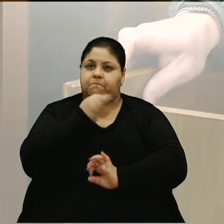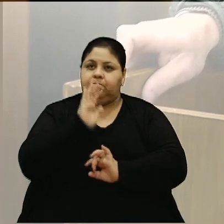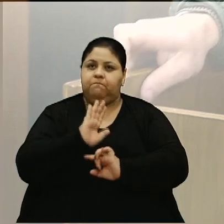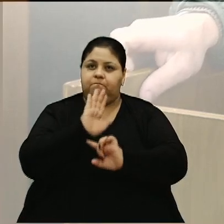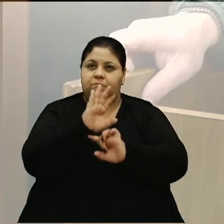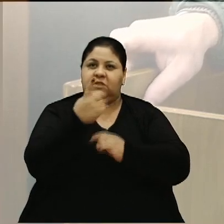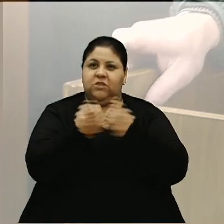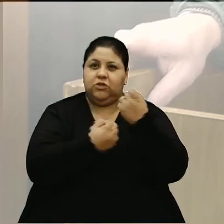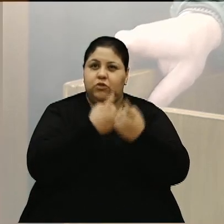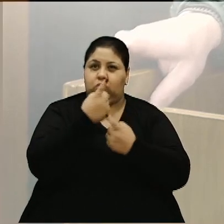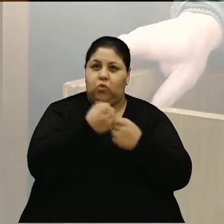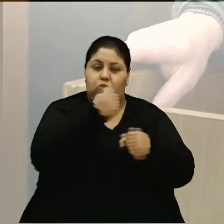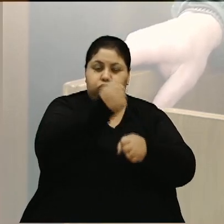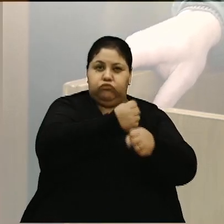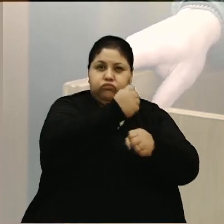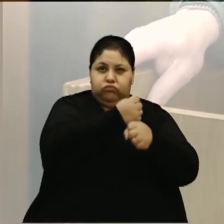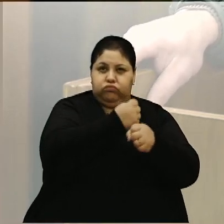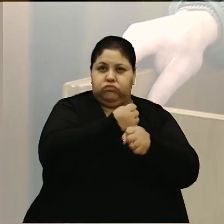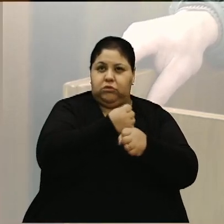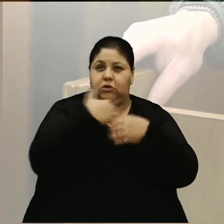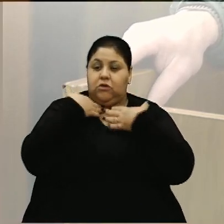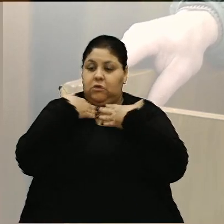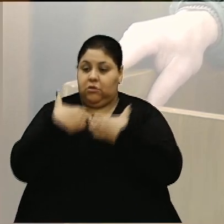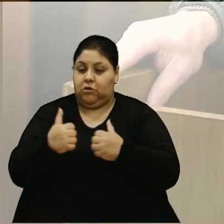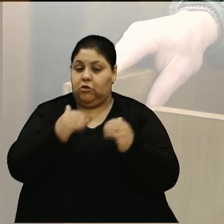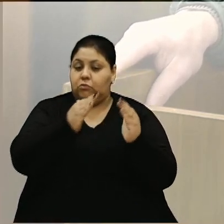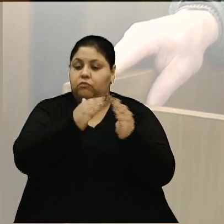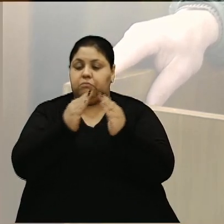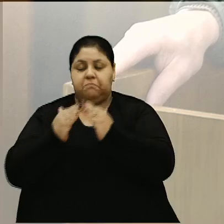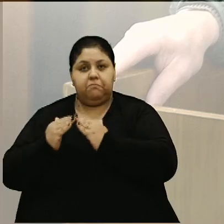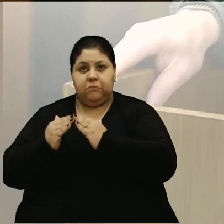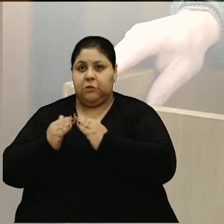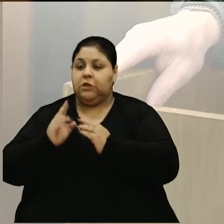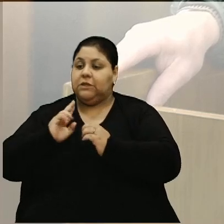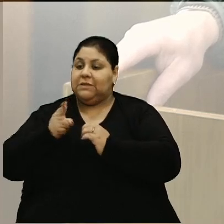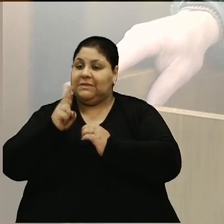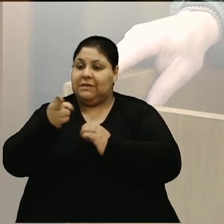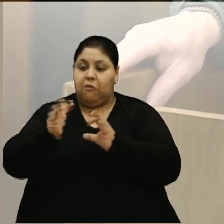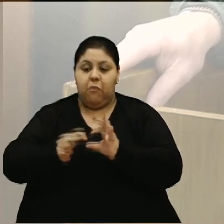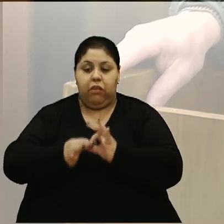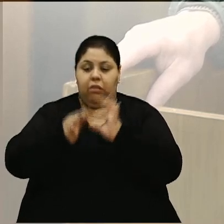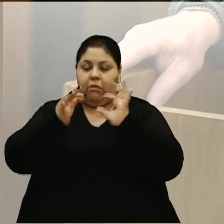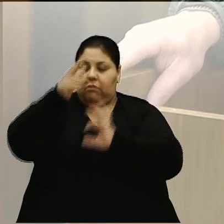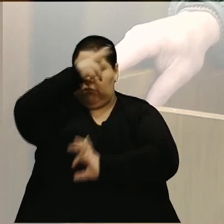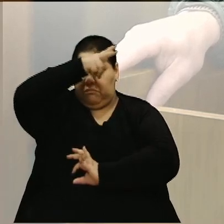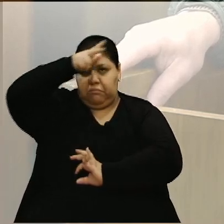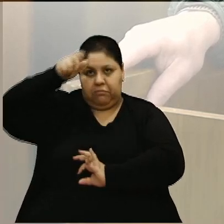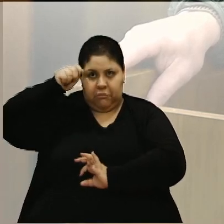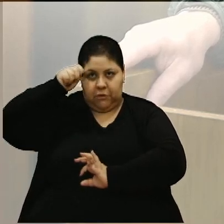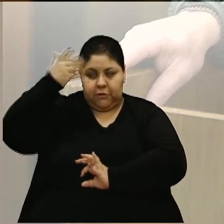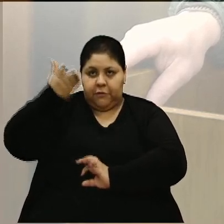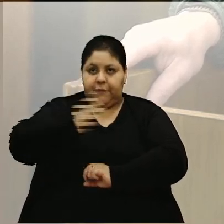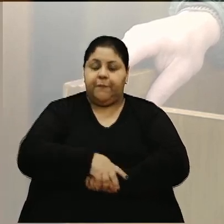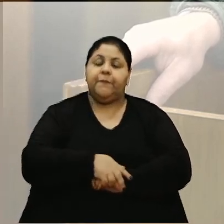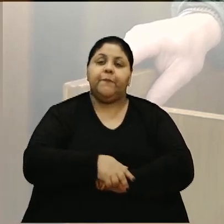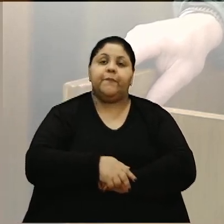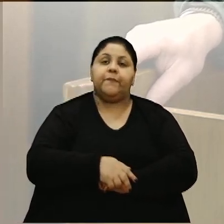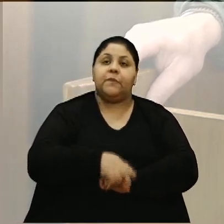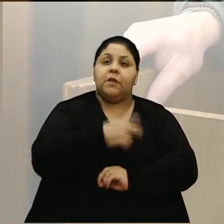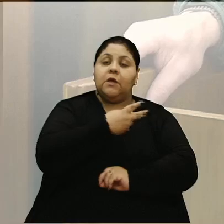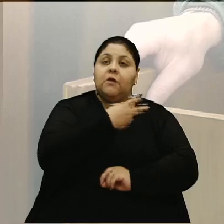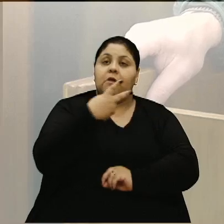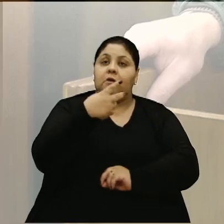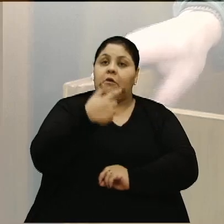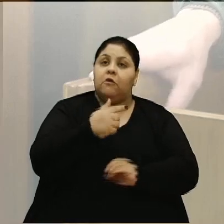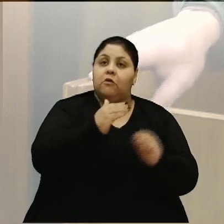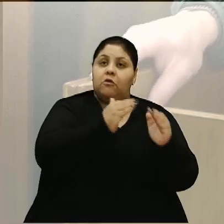alguns materiais paliativos e a Secretaria da Habitação está ali, sempre à disposição do município. Então, além dessas 227